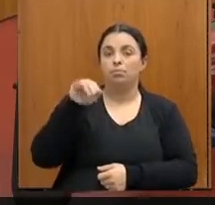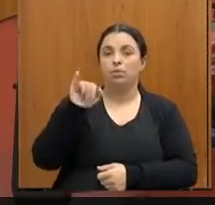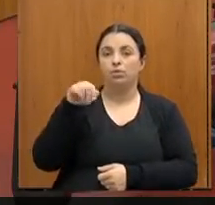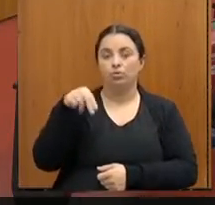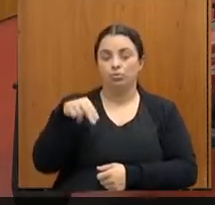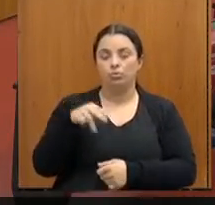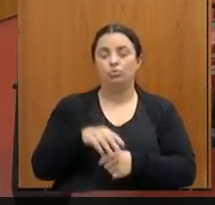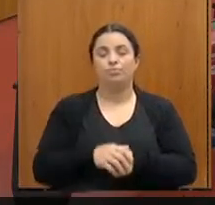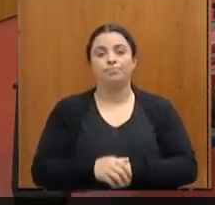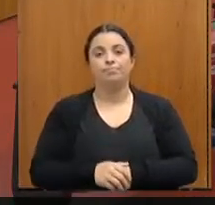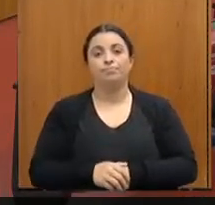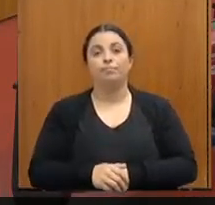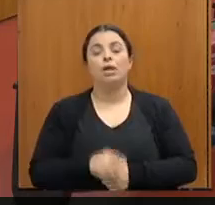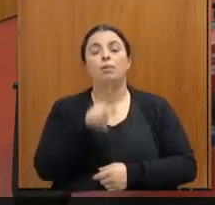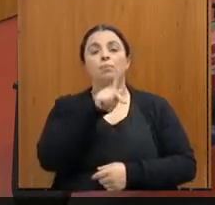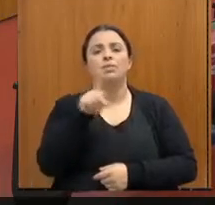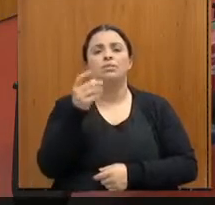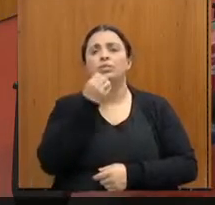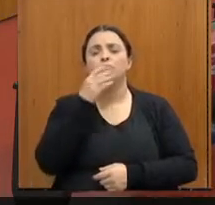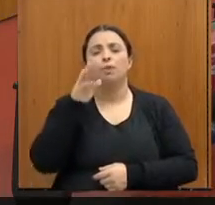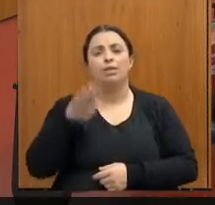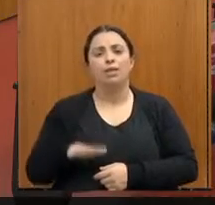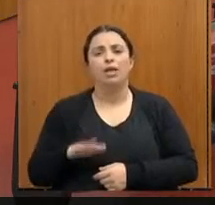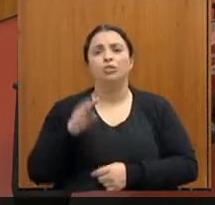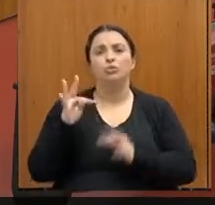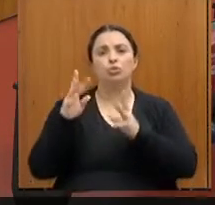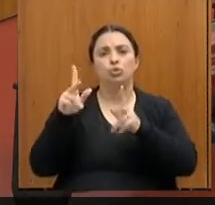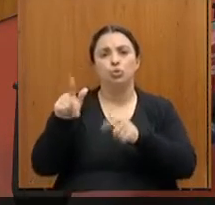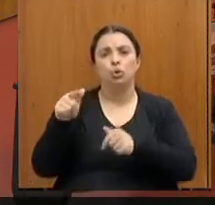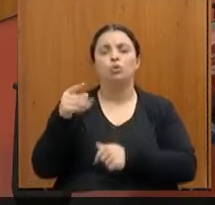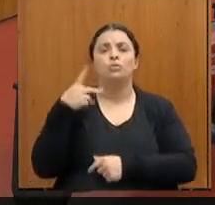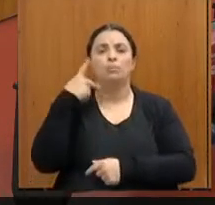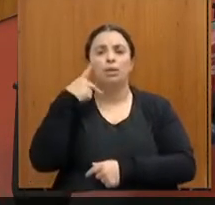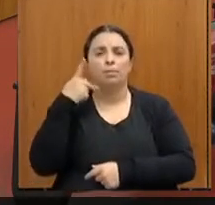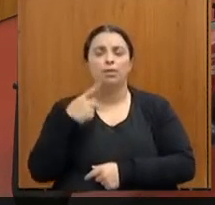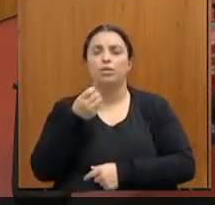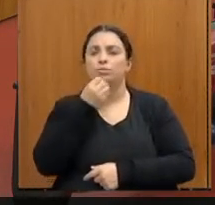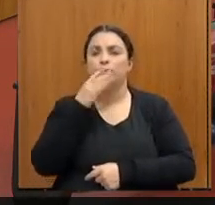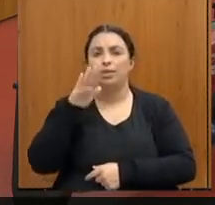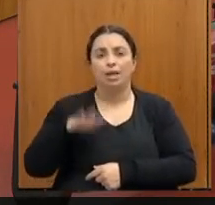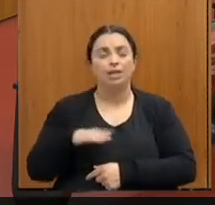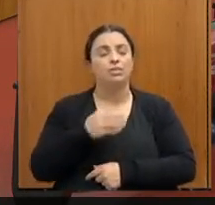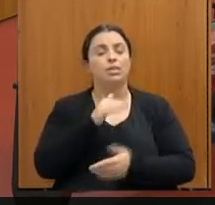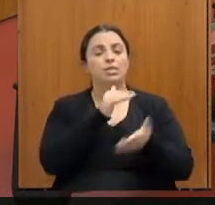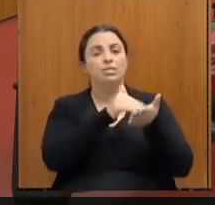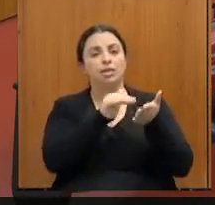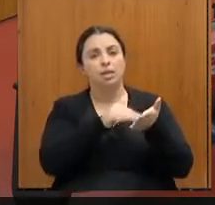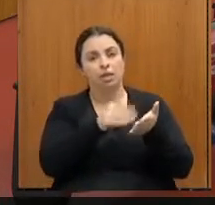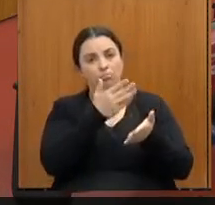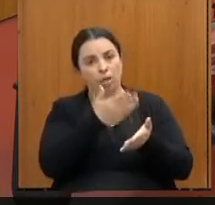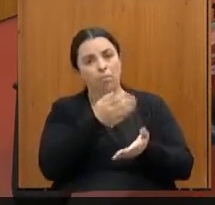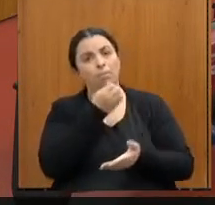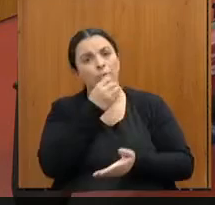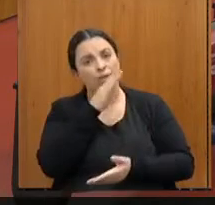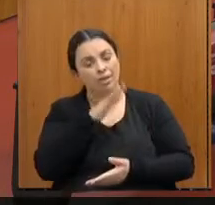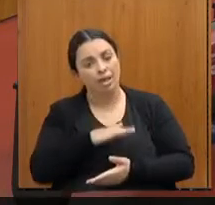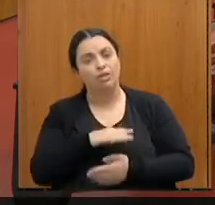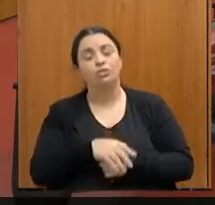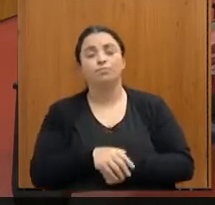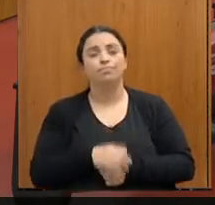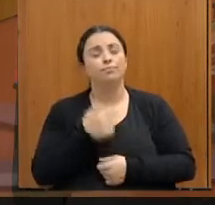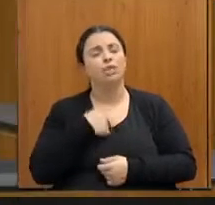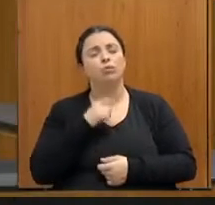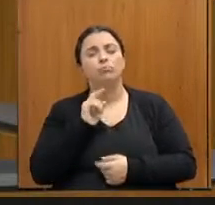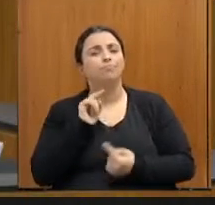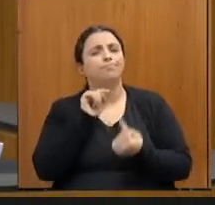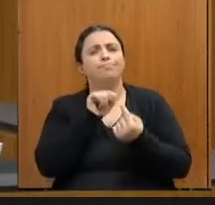presidente Boa tarde Boa tarde as colegas parlamentares secretários Boa tarde Secretário é eu vou focar numa